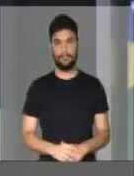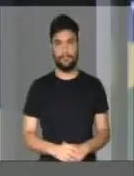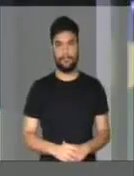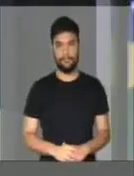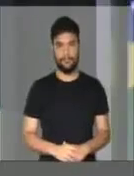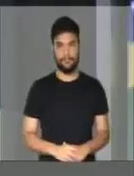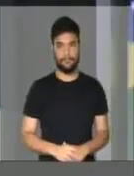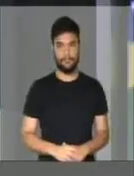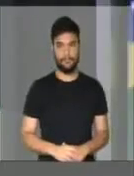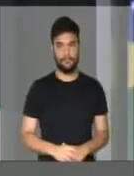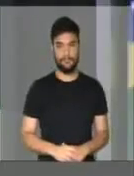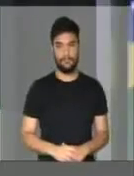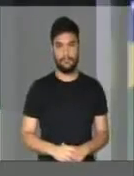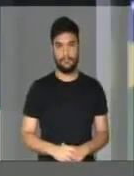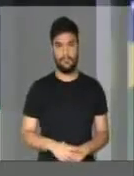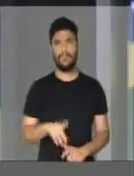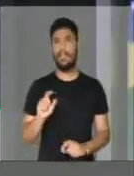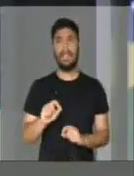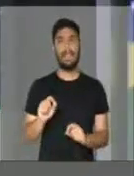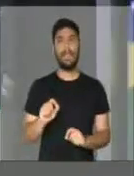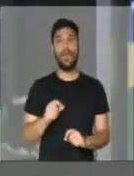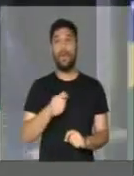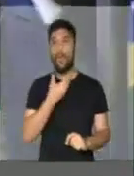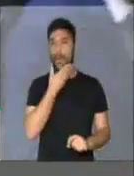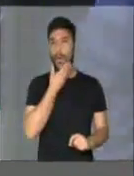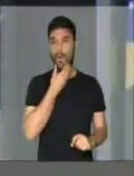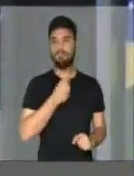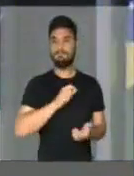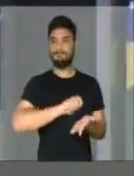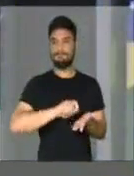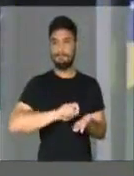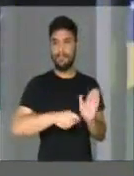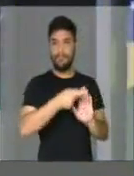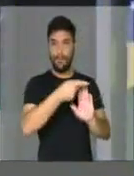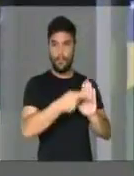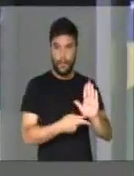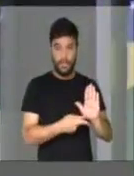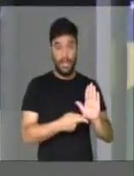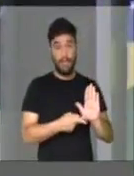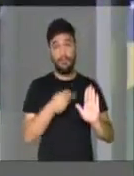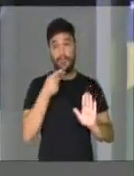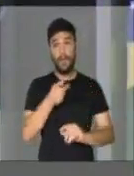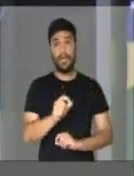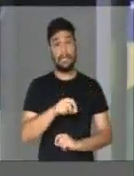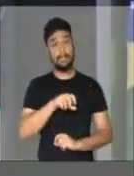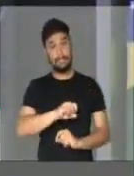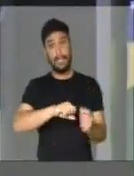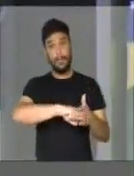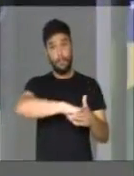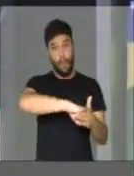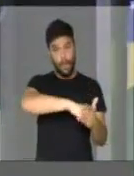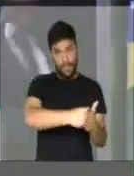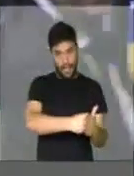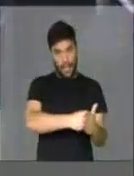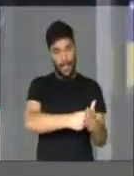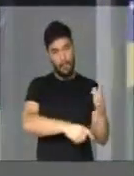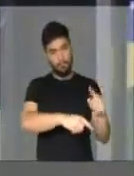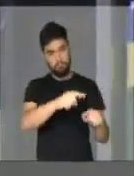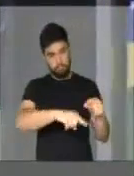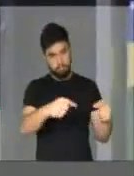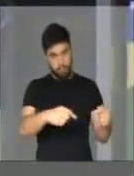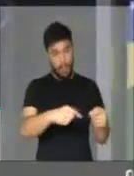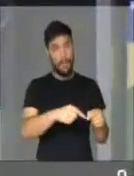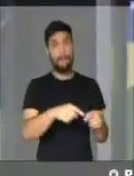Segurança das Nações Unidas. O autor ressalta ainda que, dada a natureza desse tipo de bloqueio, em regra utilizado